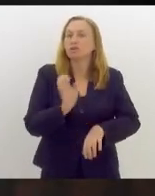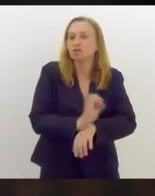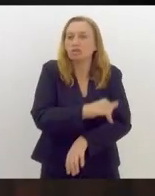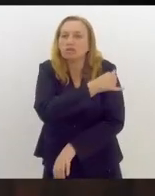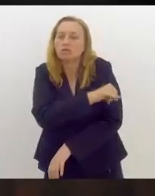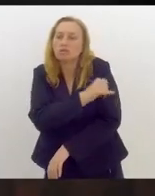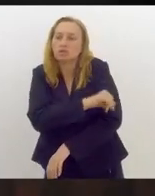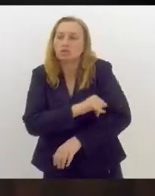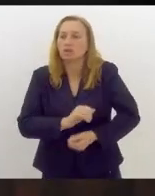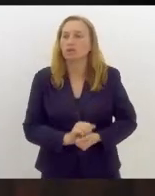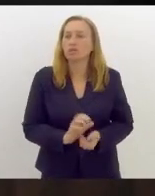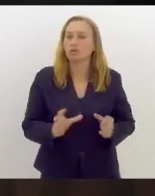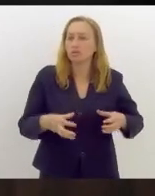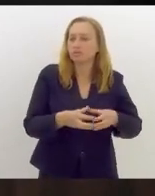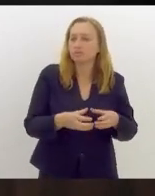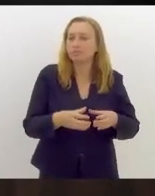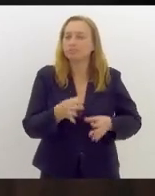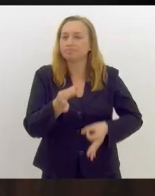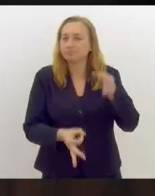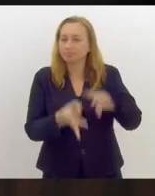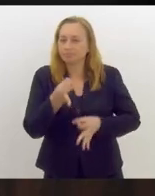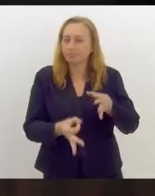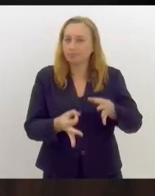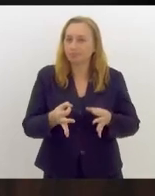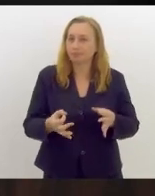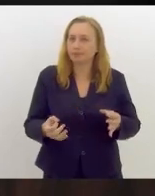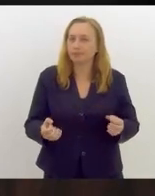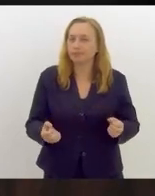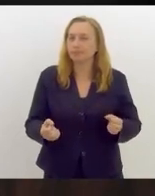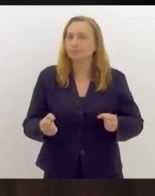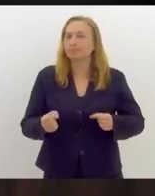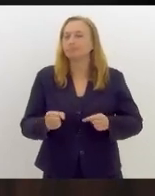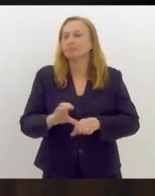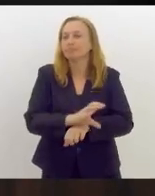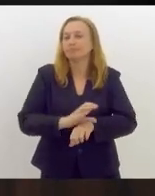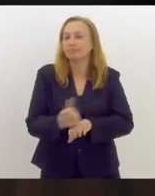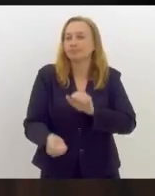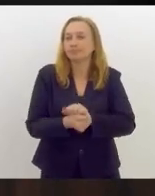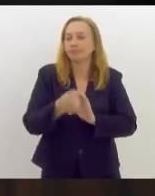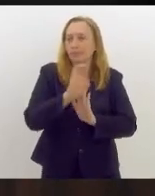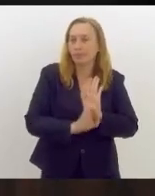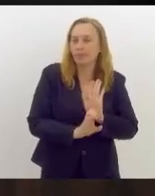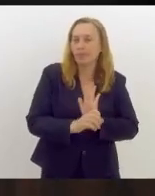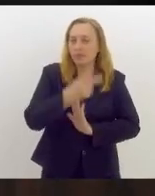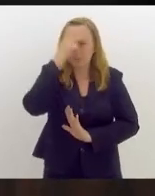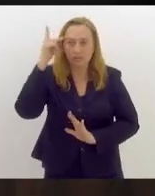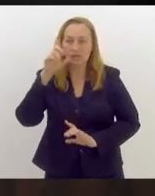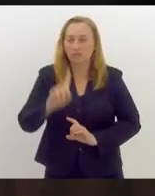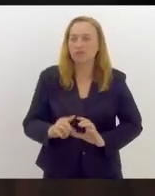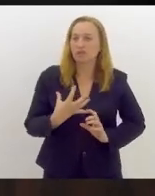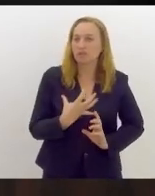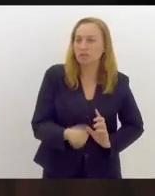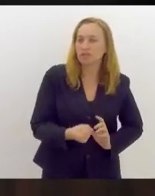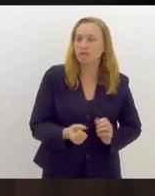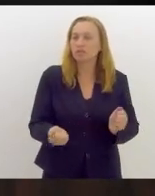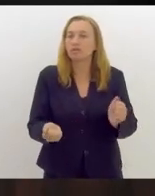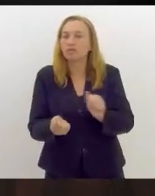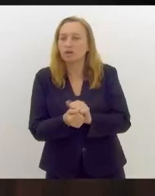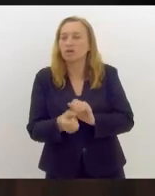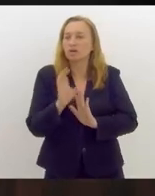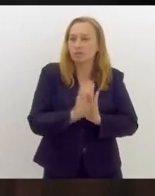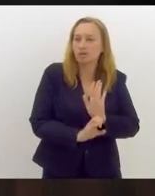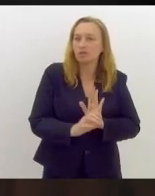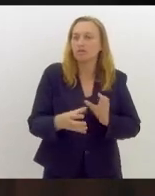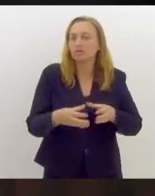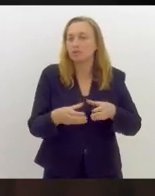Estado do Rio de Janeiro parecendo das comissões de construções Justiça pela constitucionalidade com emendas a pessoa com deficiência favorável com emenda da comissão de construção